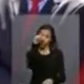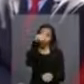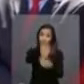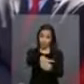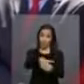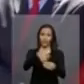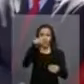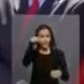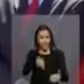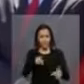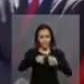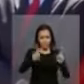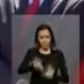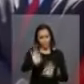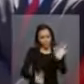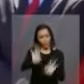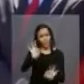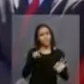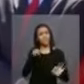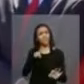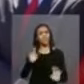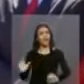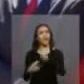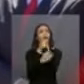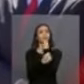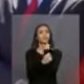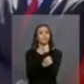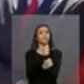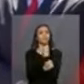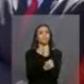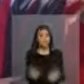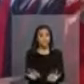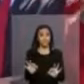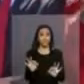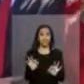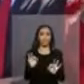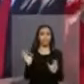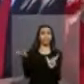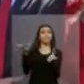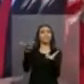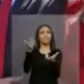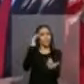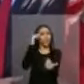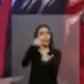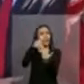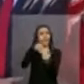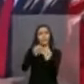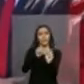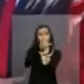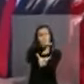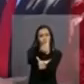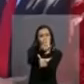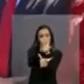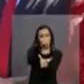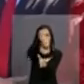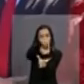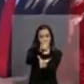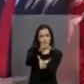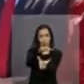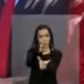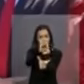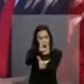programa que garante que garante as políticas sociais tenho certeza que juntos